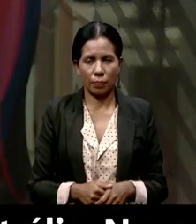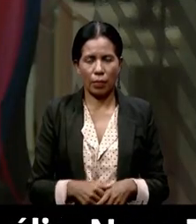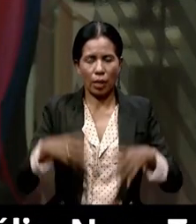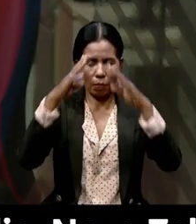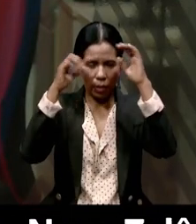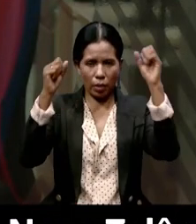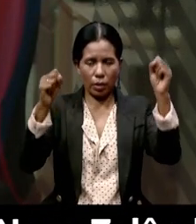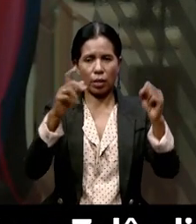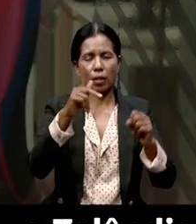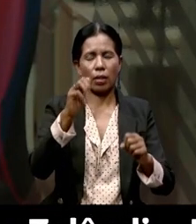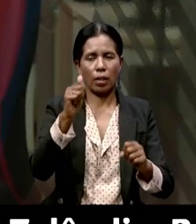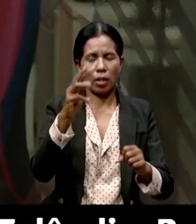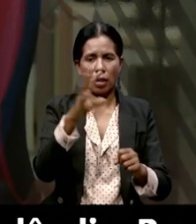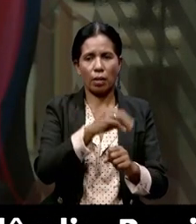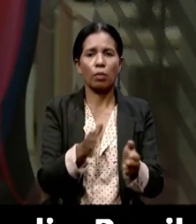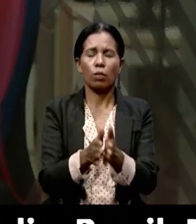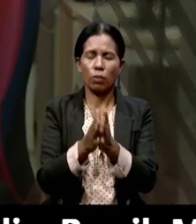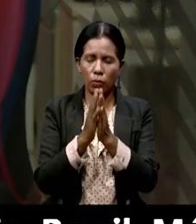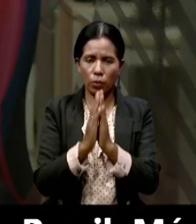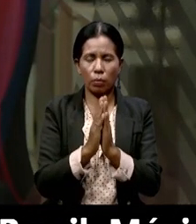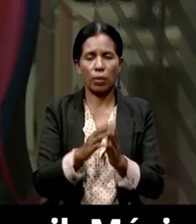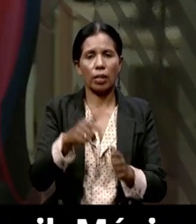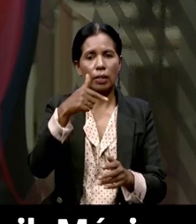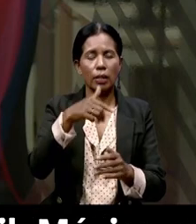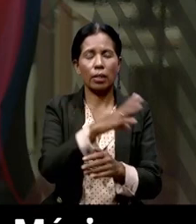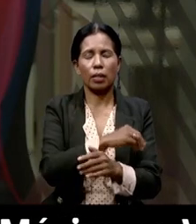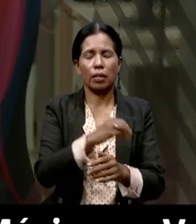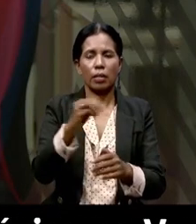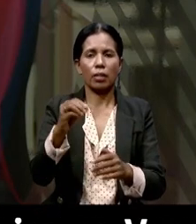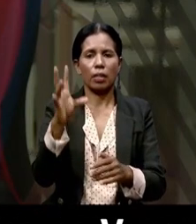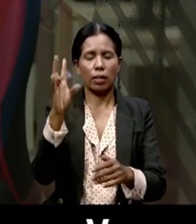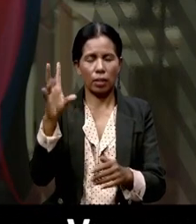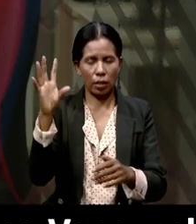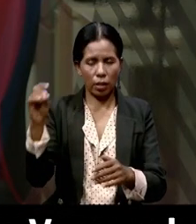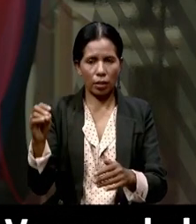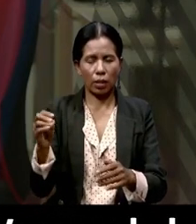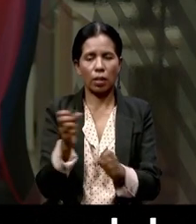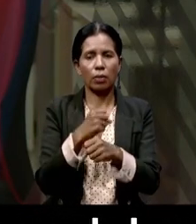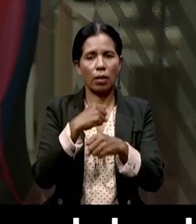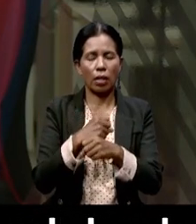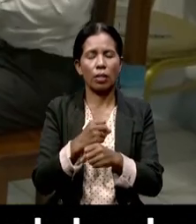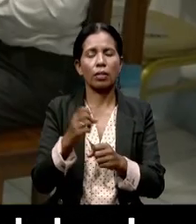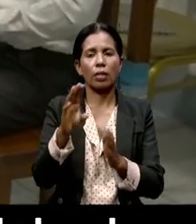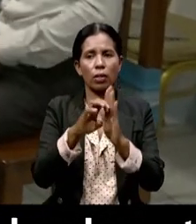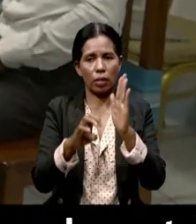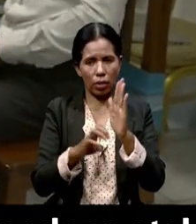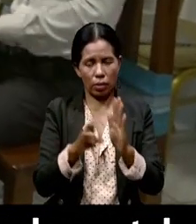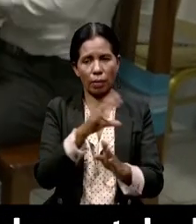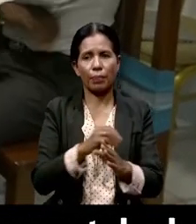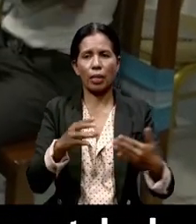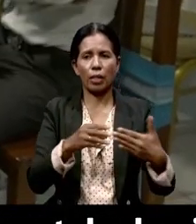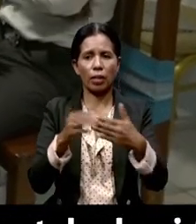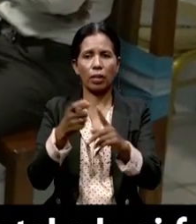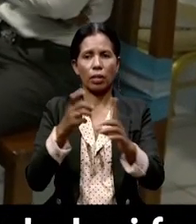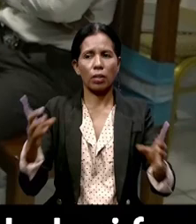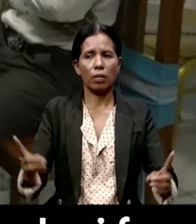Presidente Kram huso arte ritual seti-seti atau legalize sirenia organização. Líder husi arte ritual seti-seti hasoru